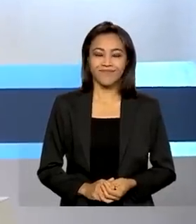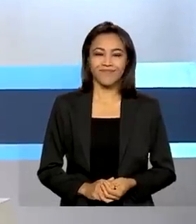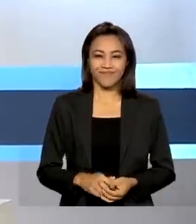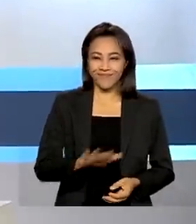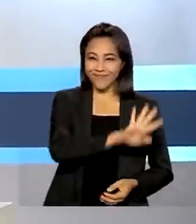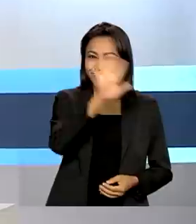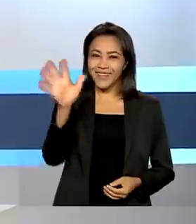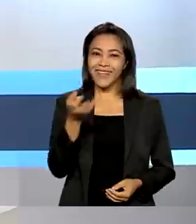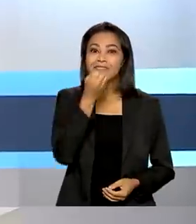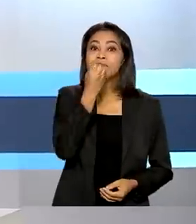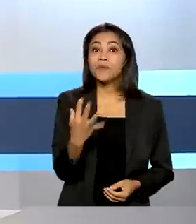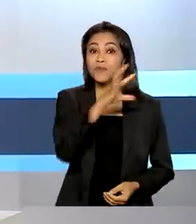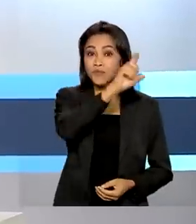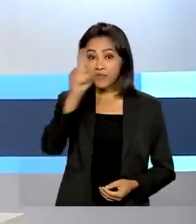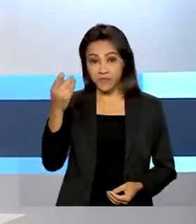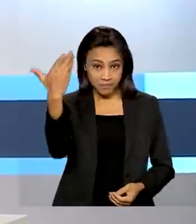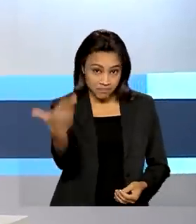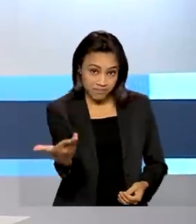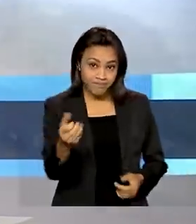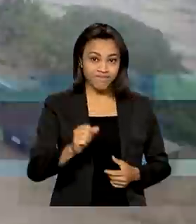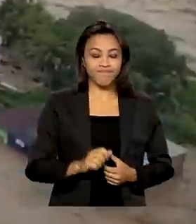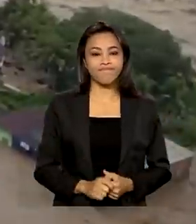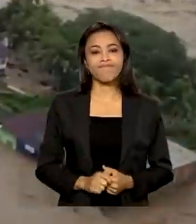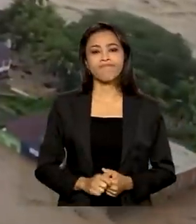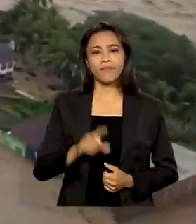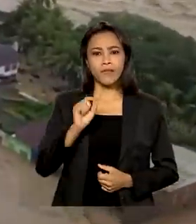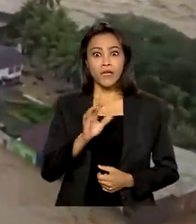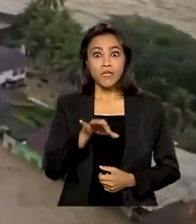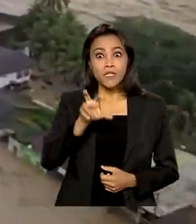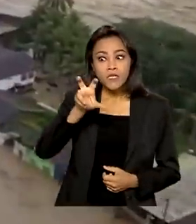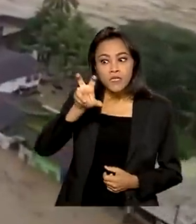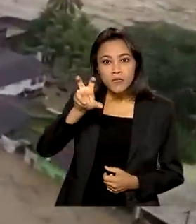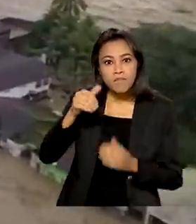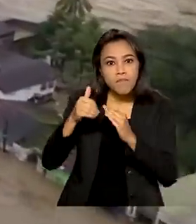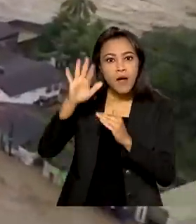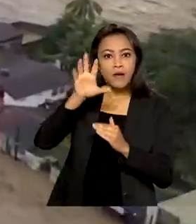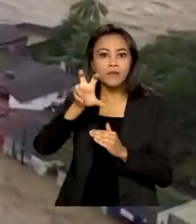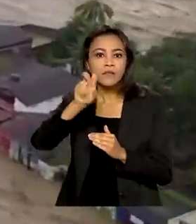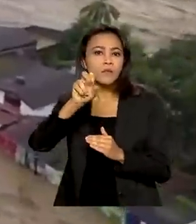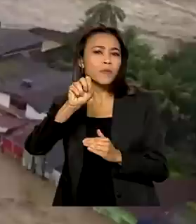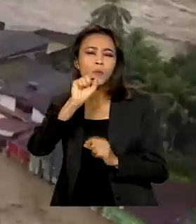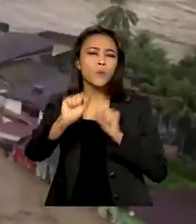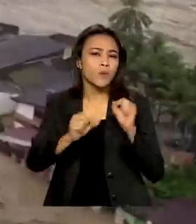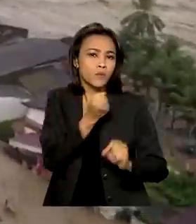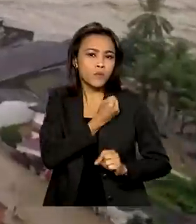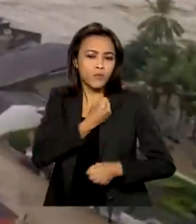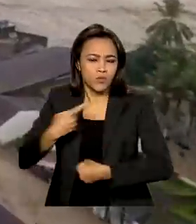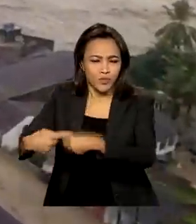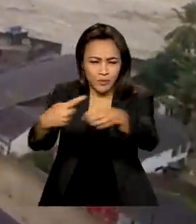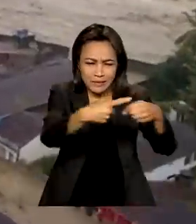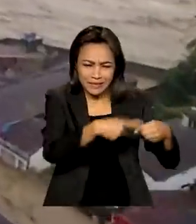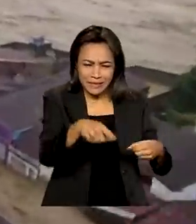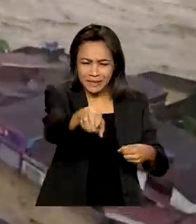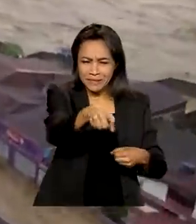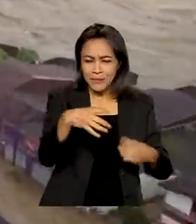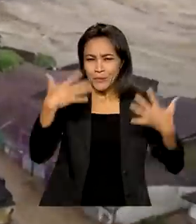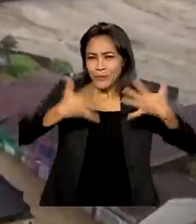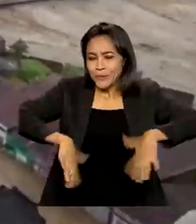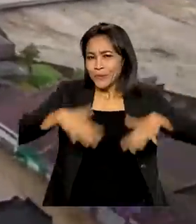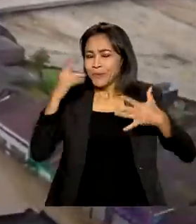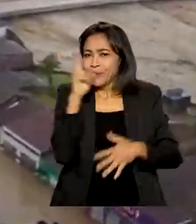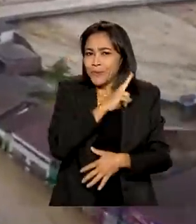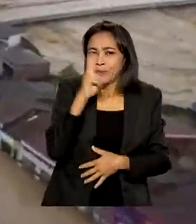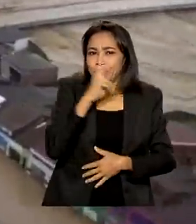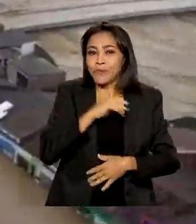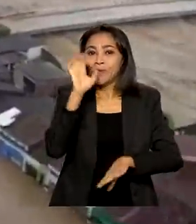Olá bom dia para você passa de 50 o número de municípios em situação de emergência em